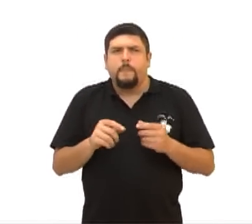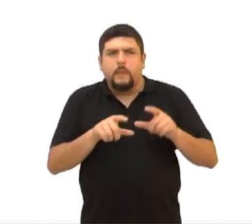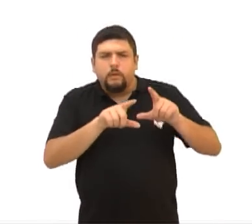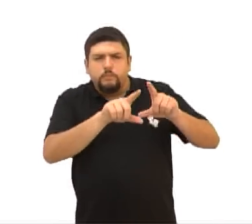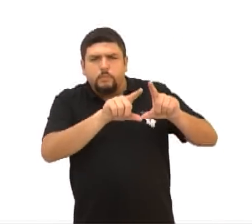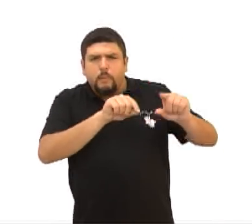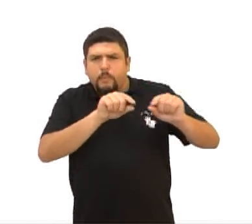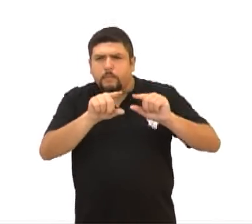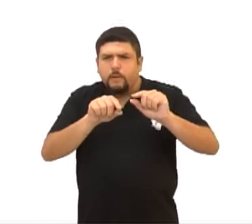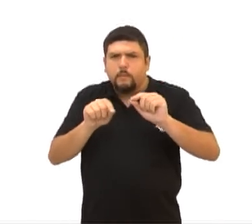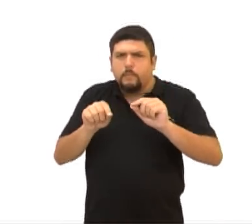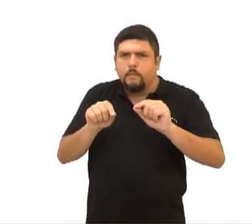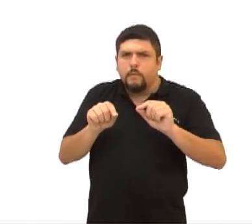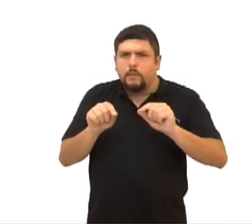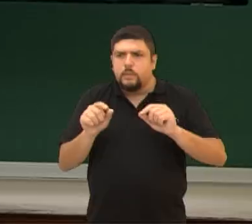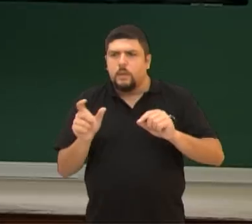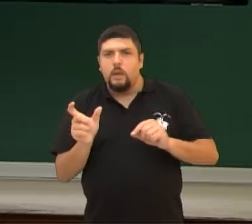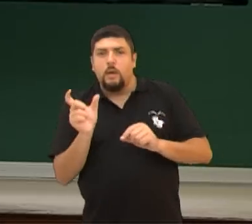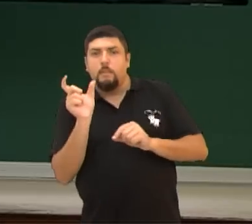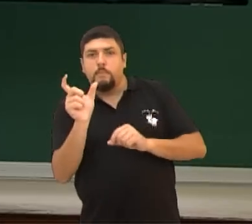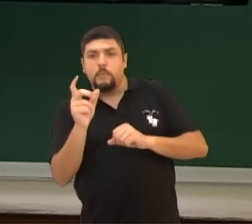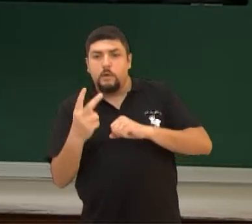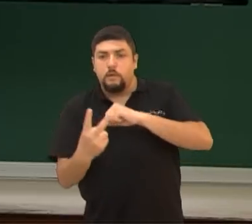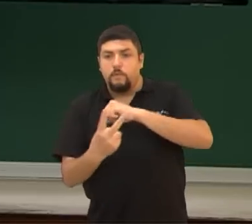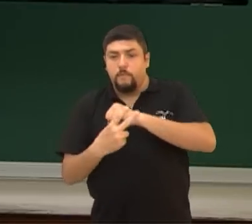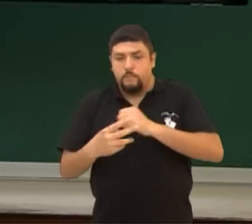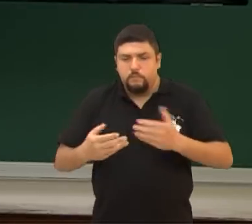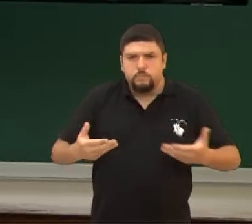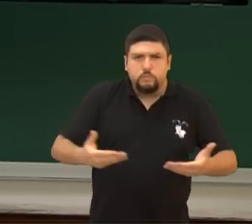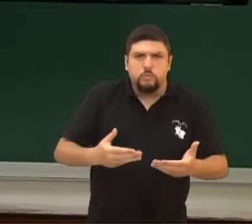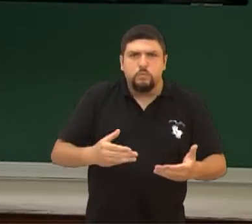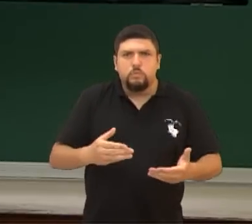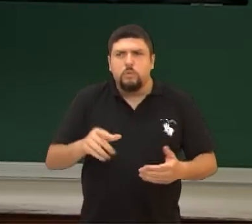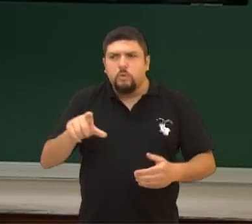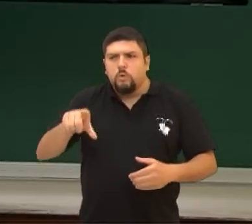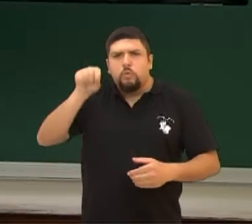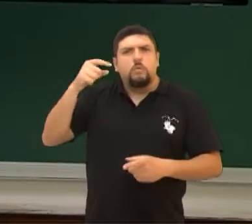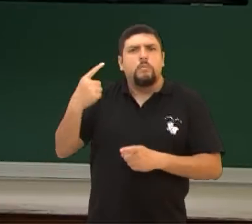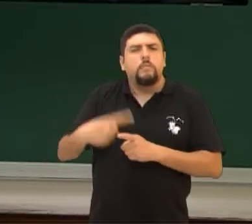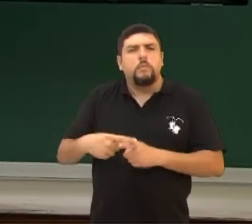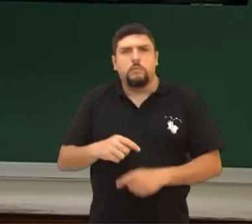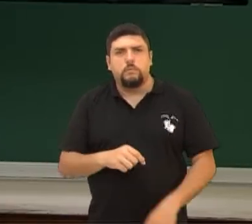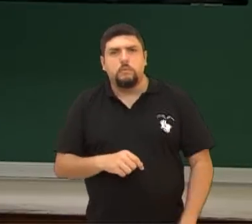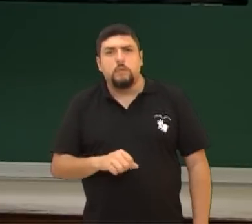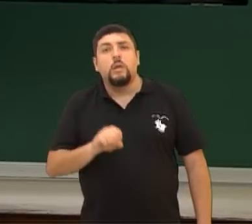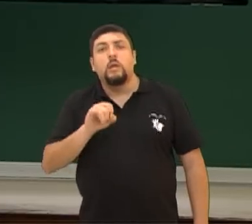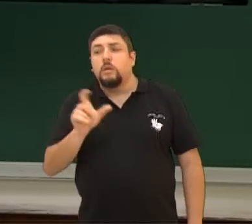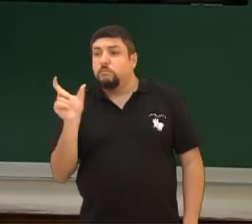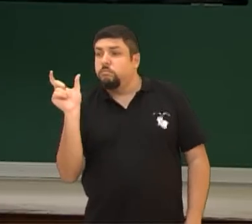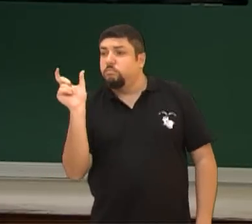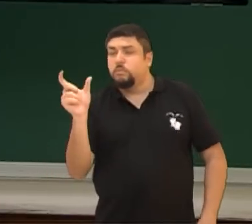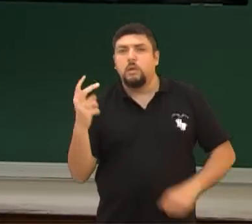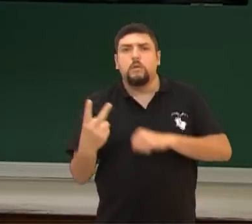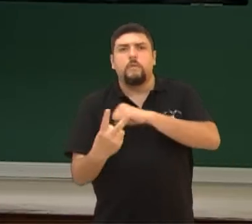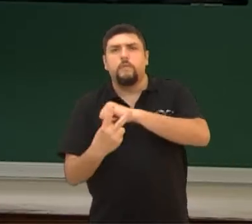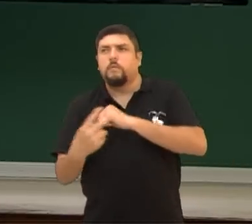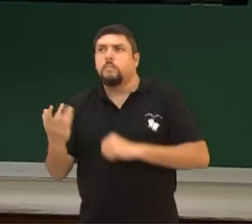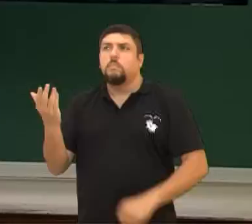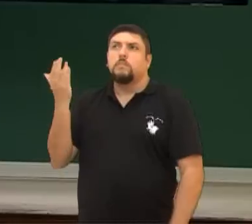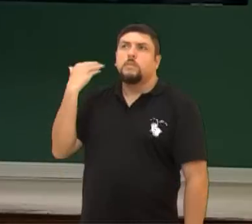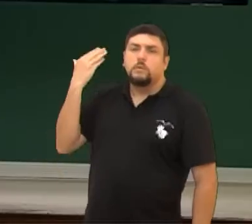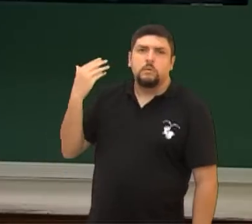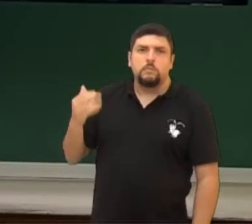escolhas do tempo presente da pessoa do discurso? Então, veja bem, se eu colocasse no passado, se eu colocasse